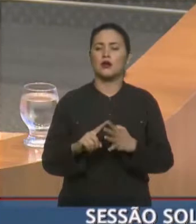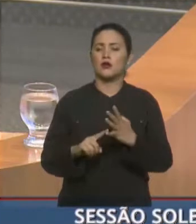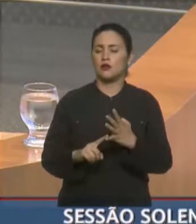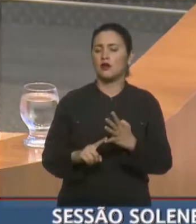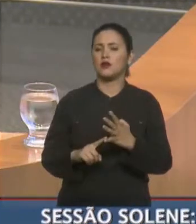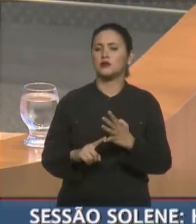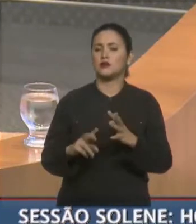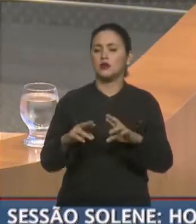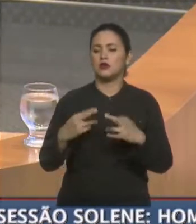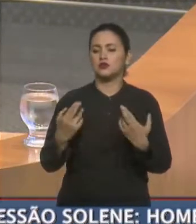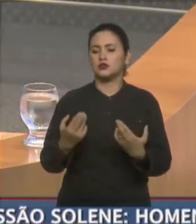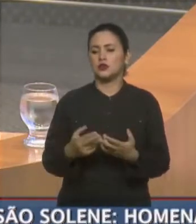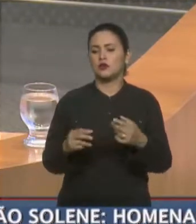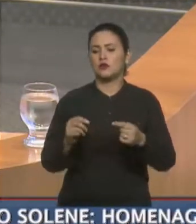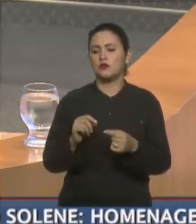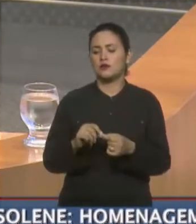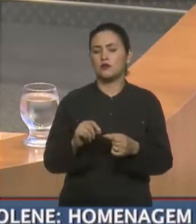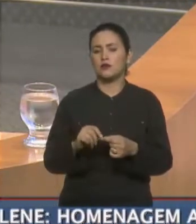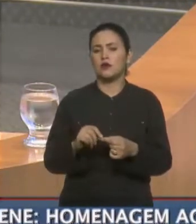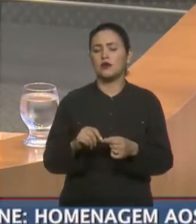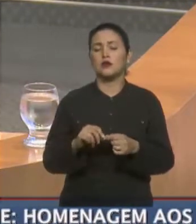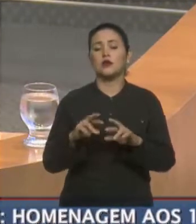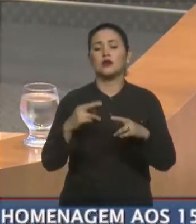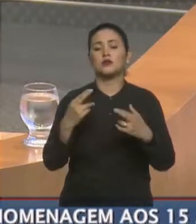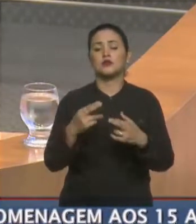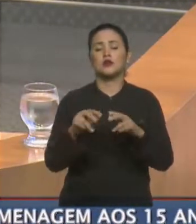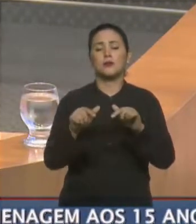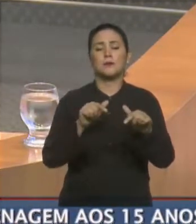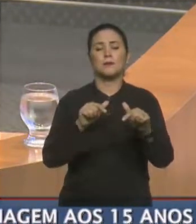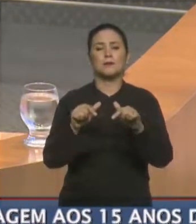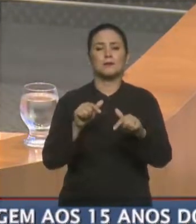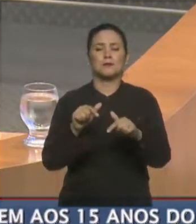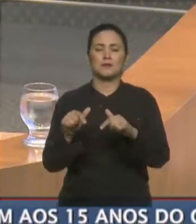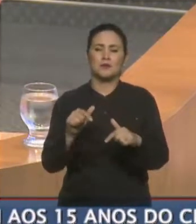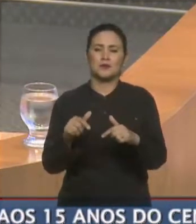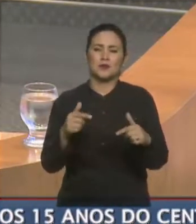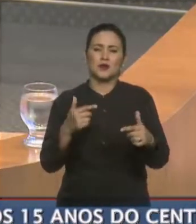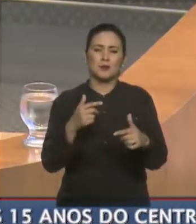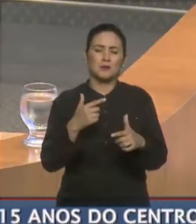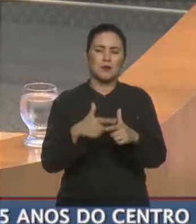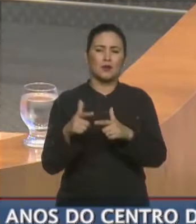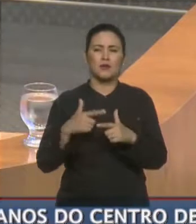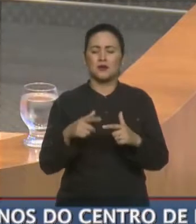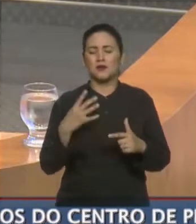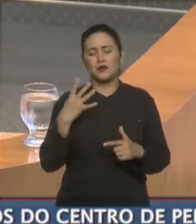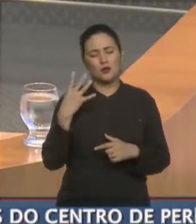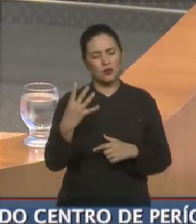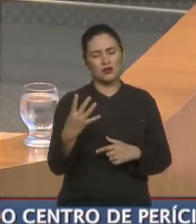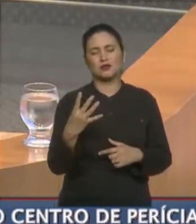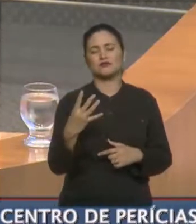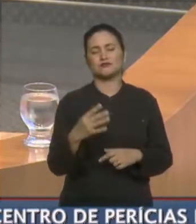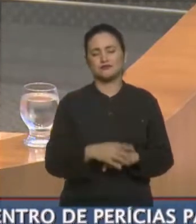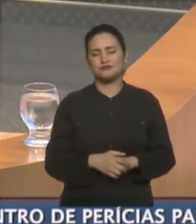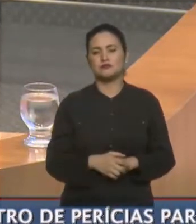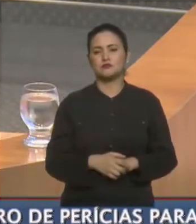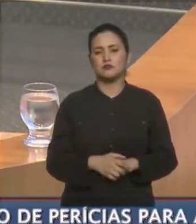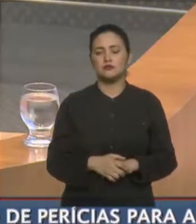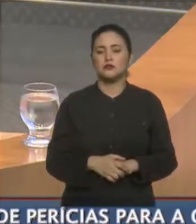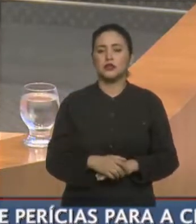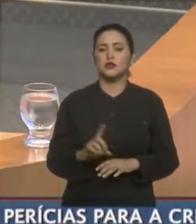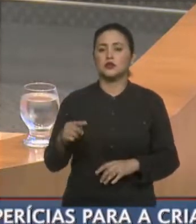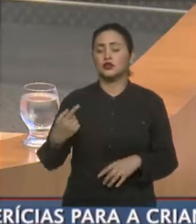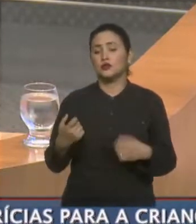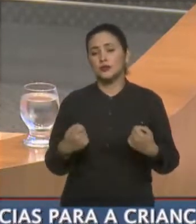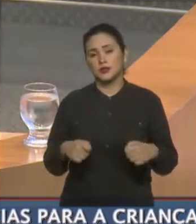mesmo tempo. Então, nós tínhamos que estar lá para deixar os encaminhamentos tomados até a solução final, que esperamos chegar no começo da tarde,